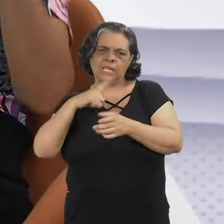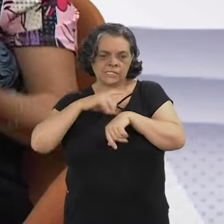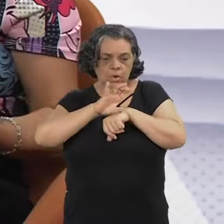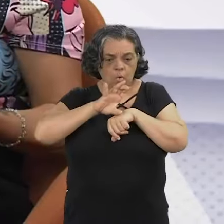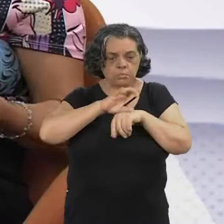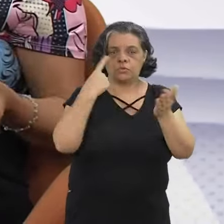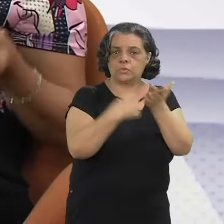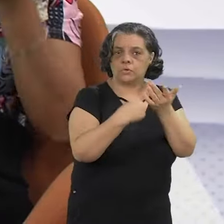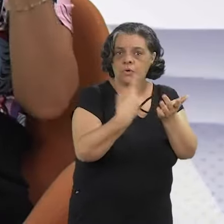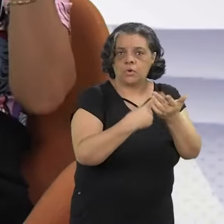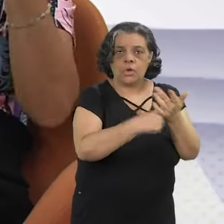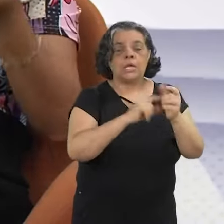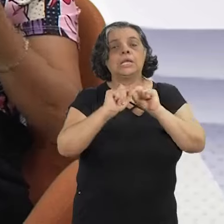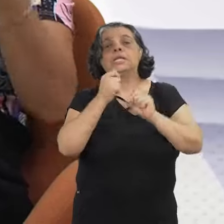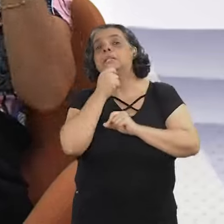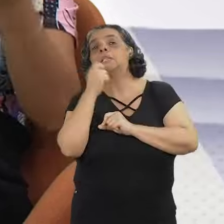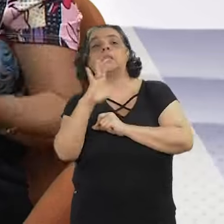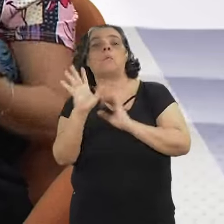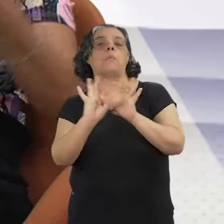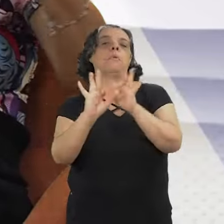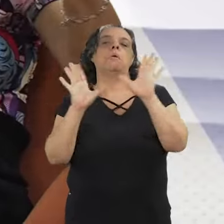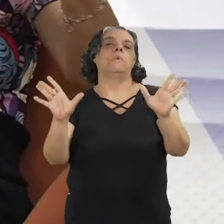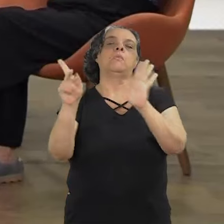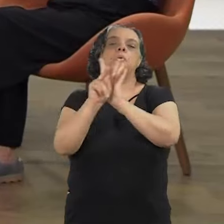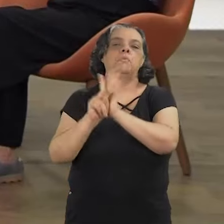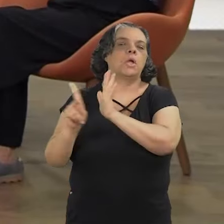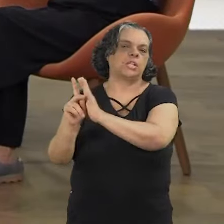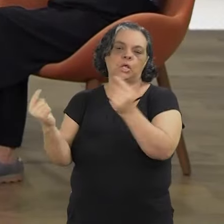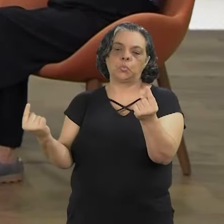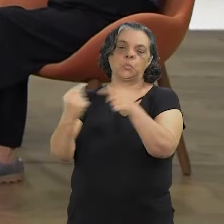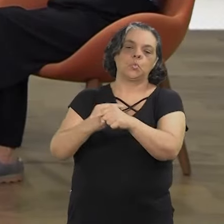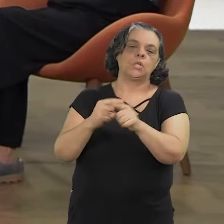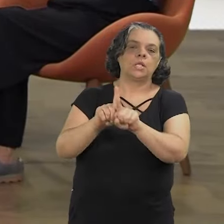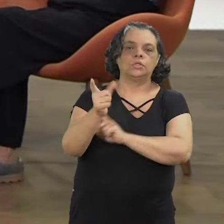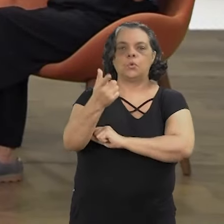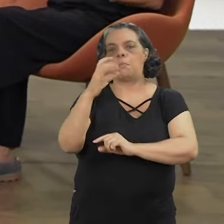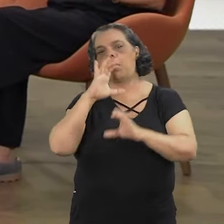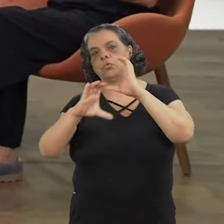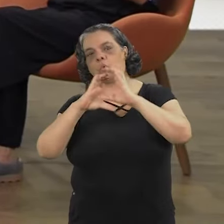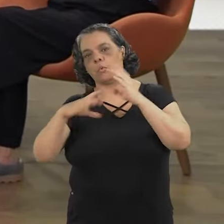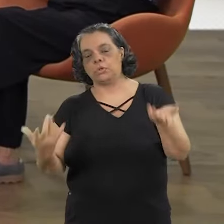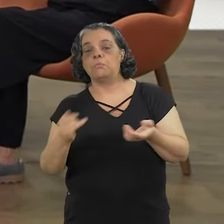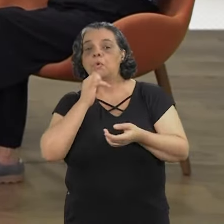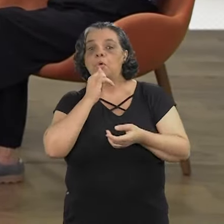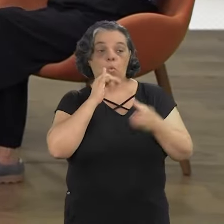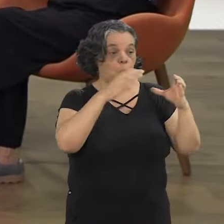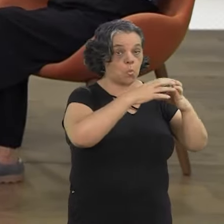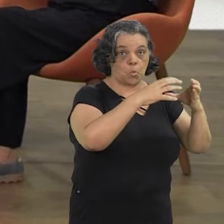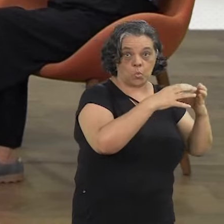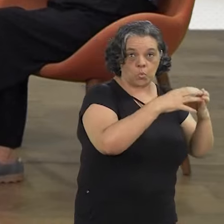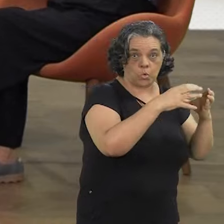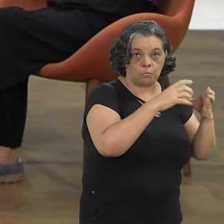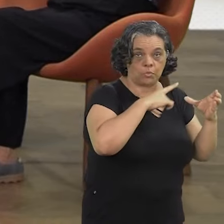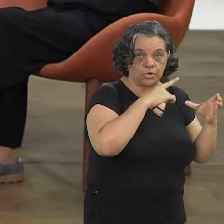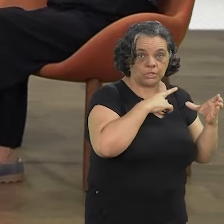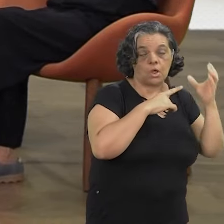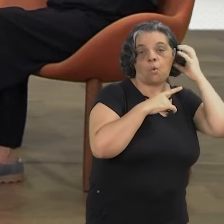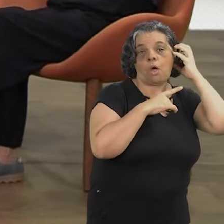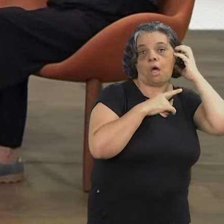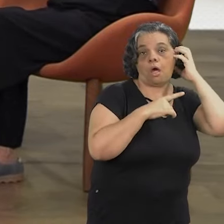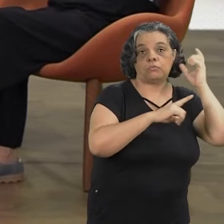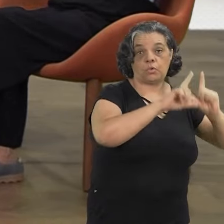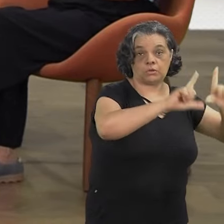Constituição seja cumprida que não se permita a propriedade cruzada por exemplo de meios de comunicação por exemplo um grupo ter um